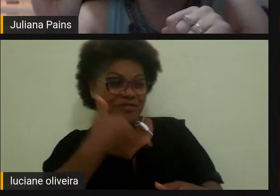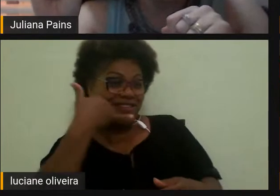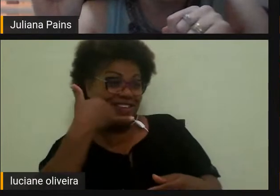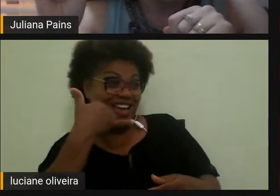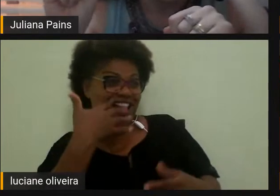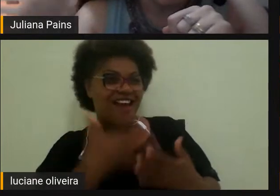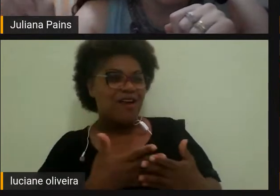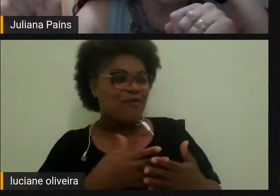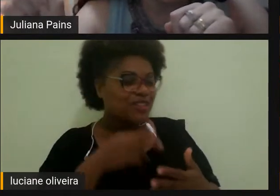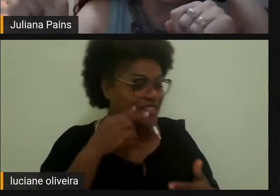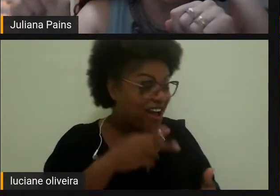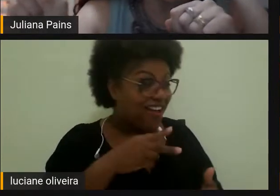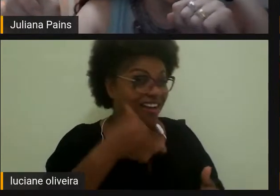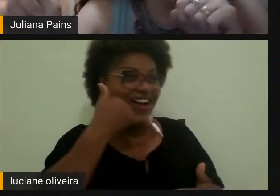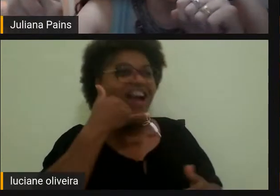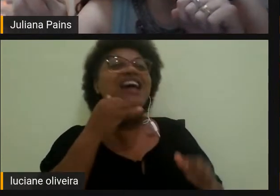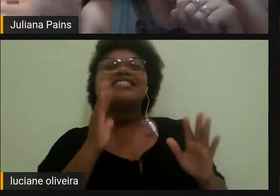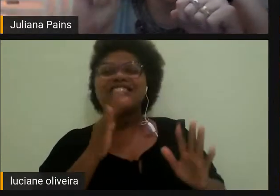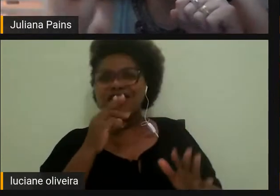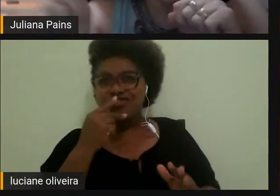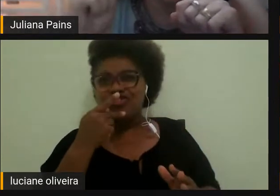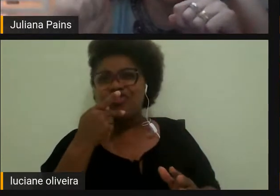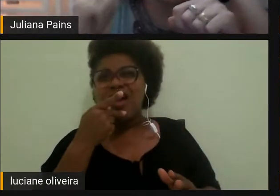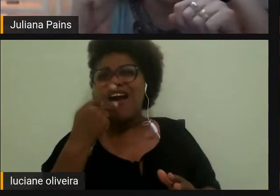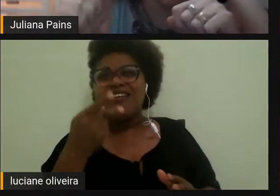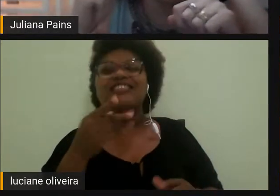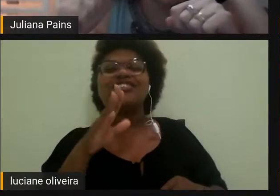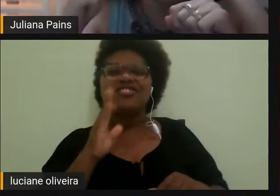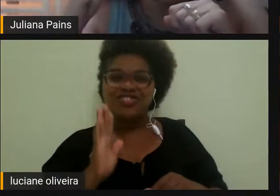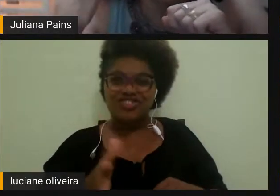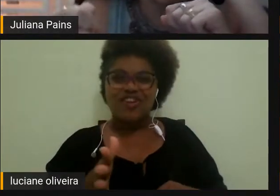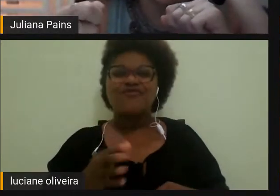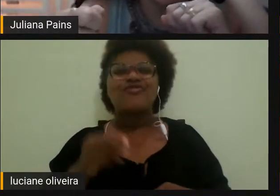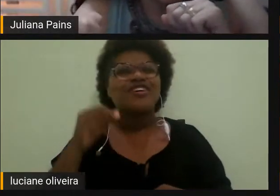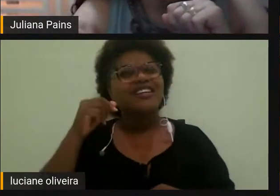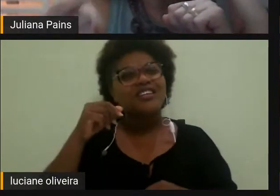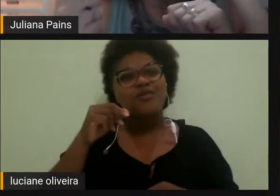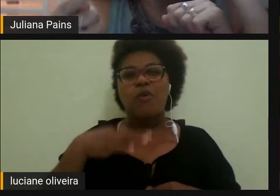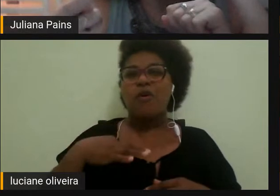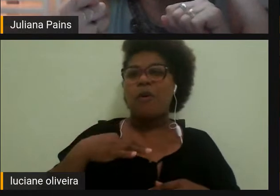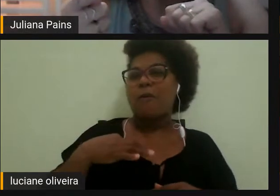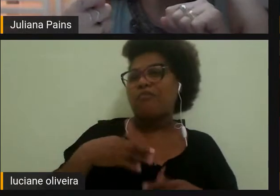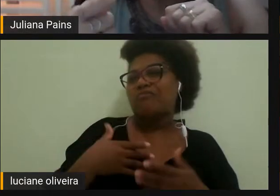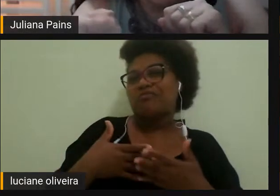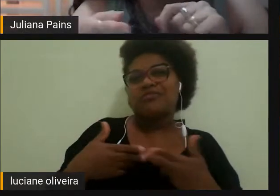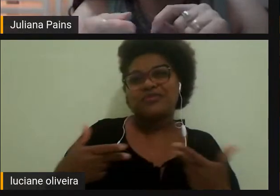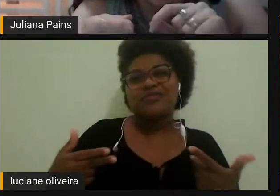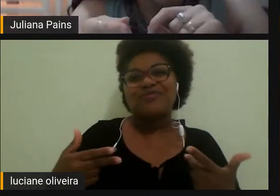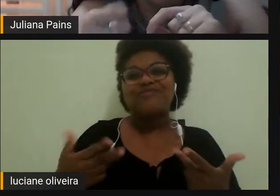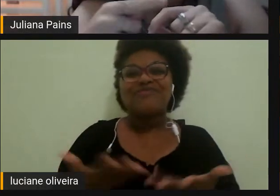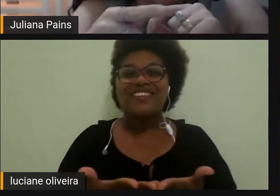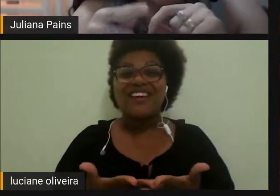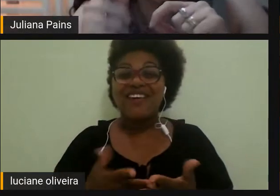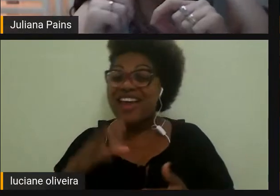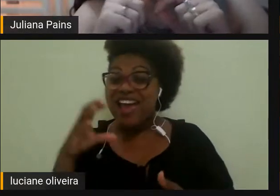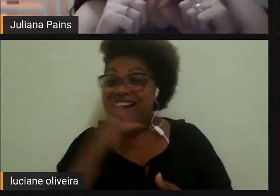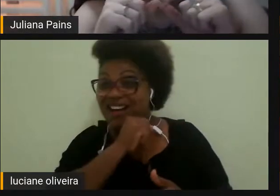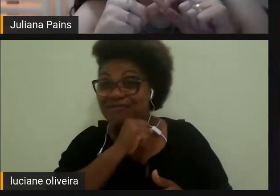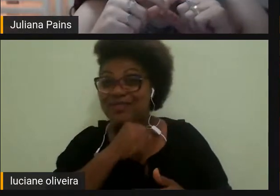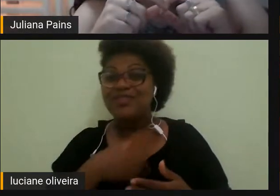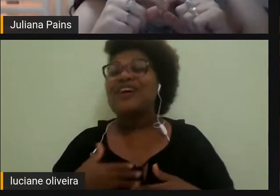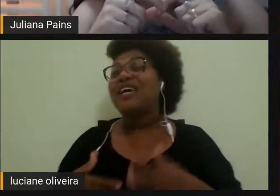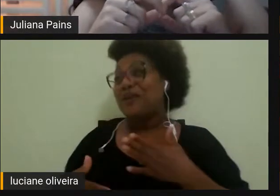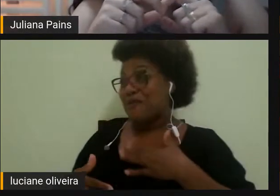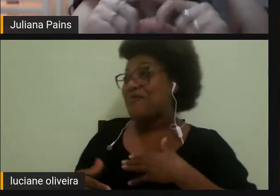vai atender falar essa chamada já foi atendida por algum voluntário então a galera é bem ativa acontece comigo também né se